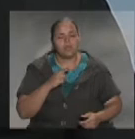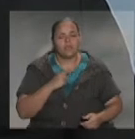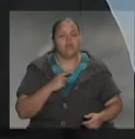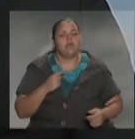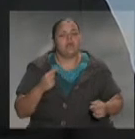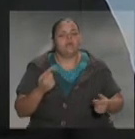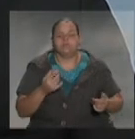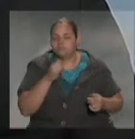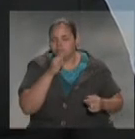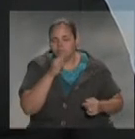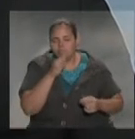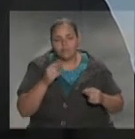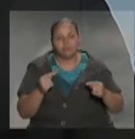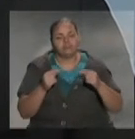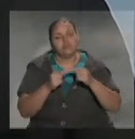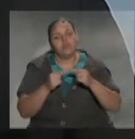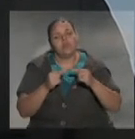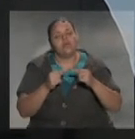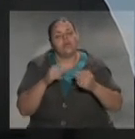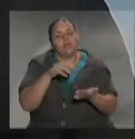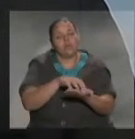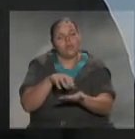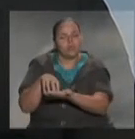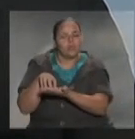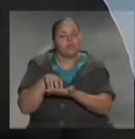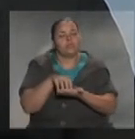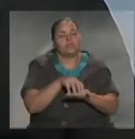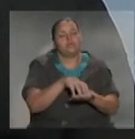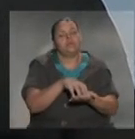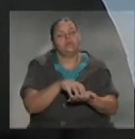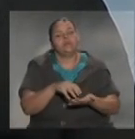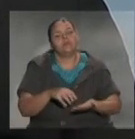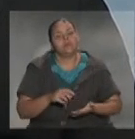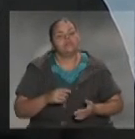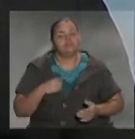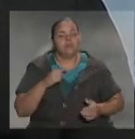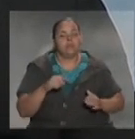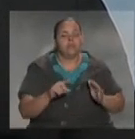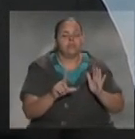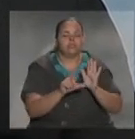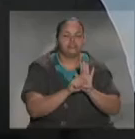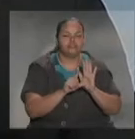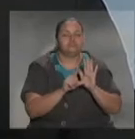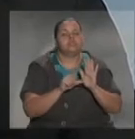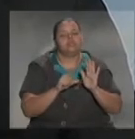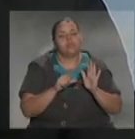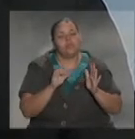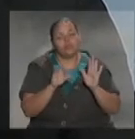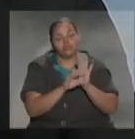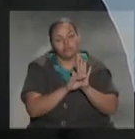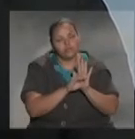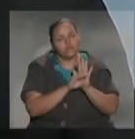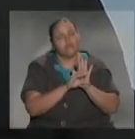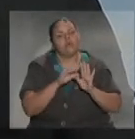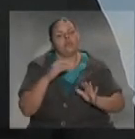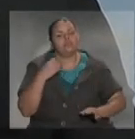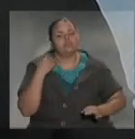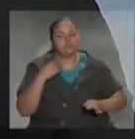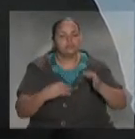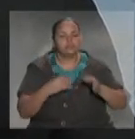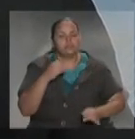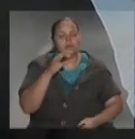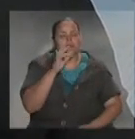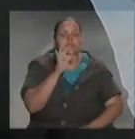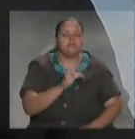Que haja uma coesão dos órgãos, principalmente os órgãos de estatura constitucional, Tribunal